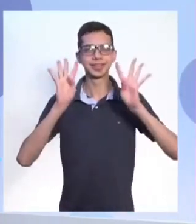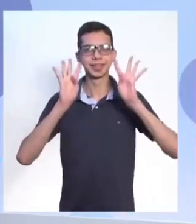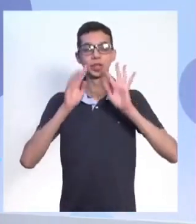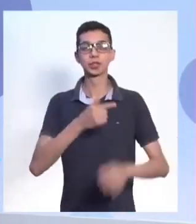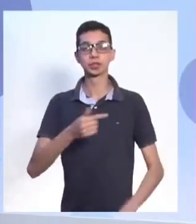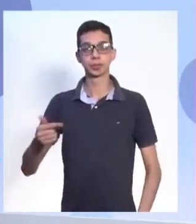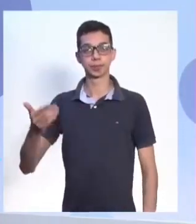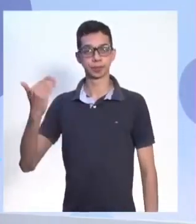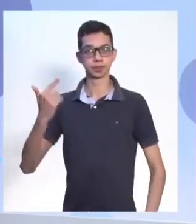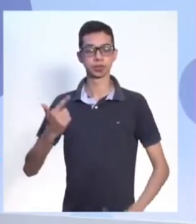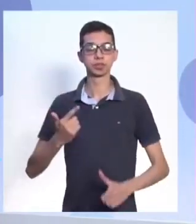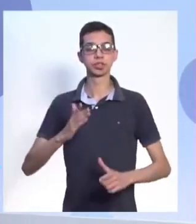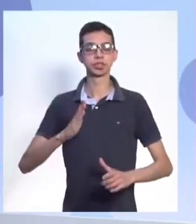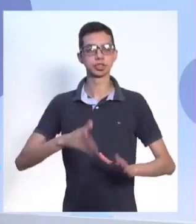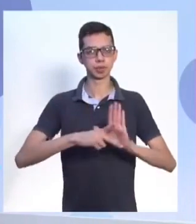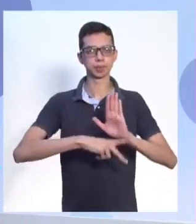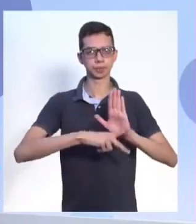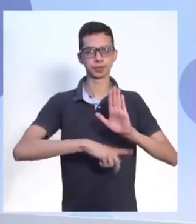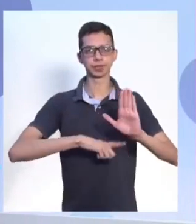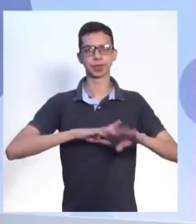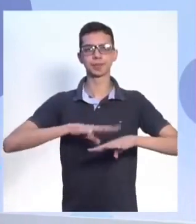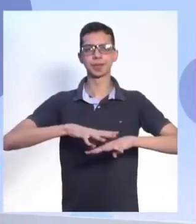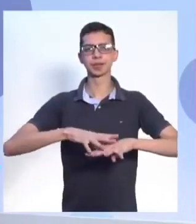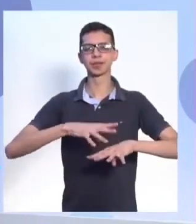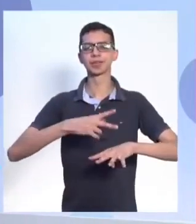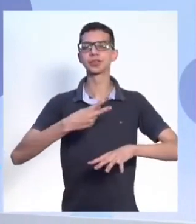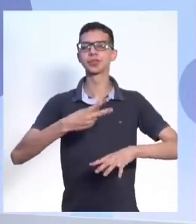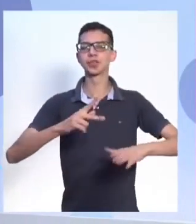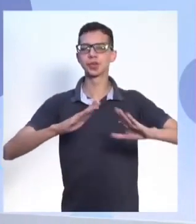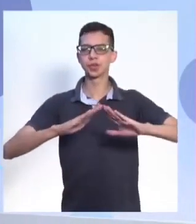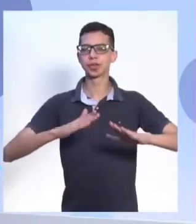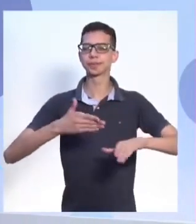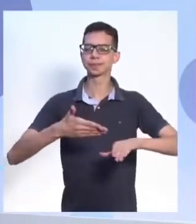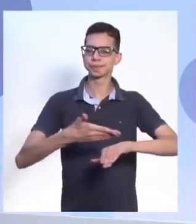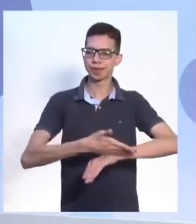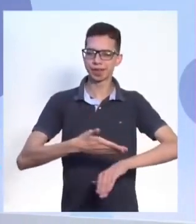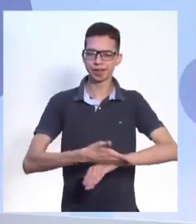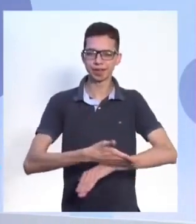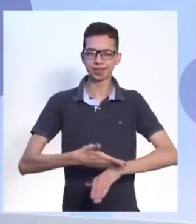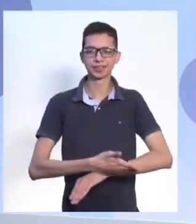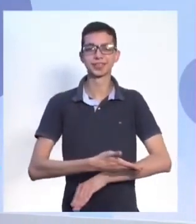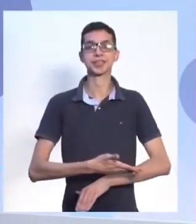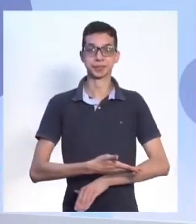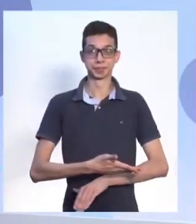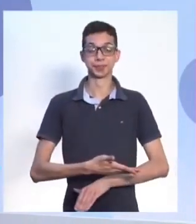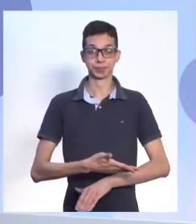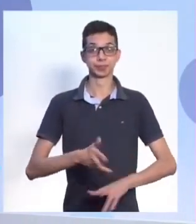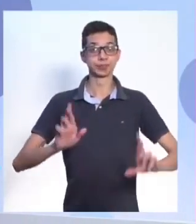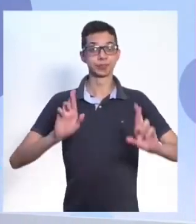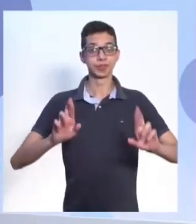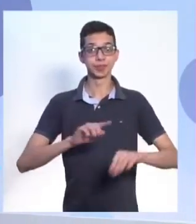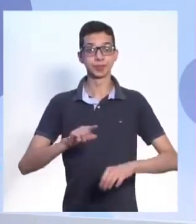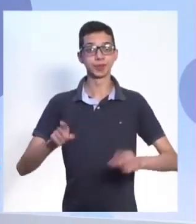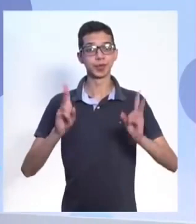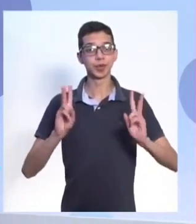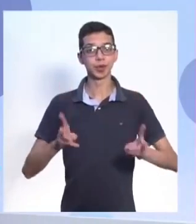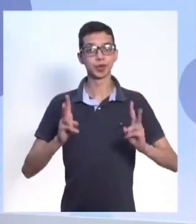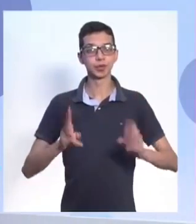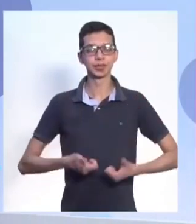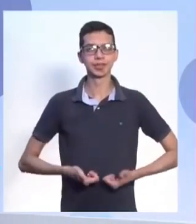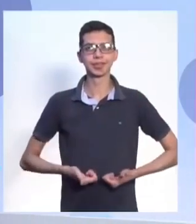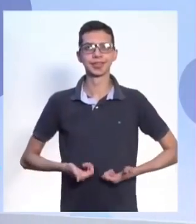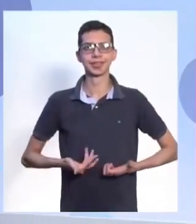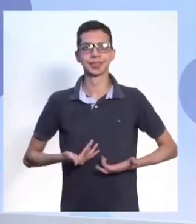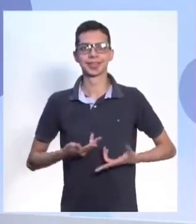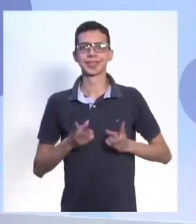já teve o projeto aí da Matemática em Casa, o pessoal participando bastante. E o que a gente espera é que vocês continuem empolgados e que essa semana seja